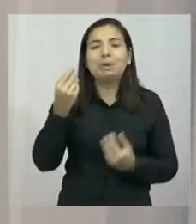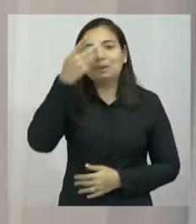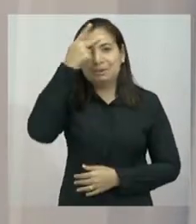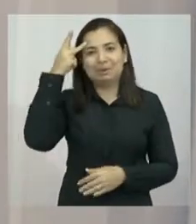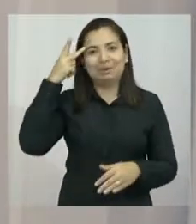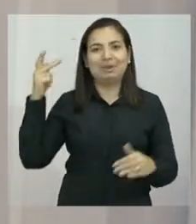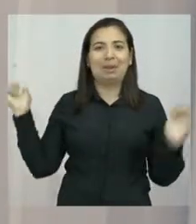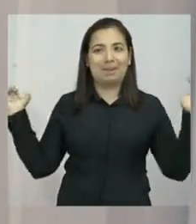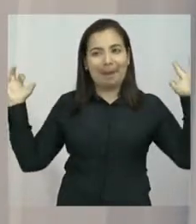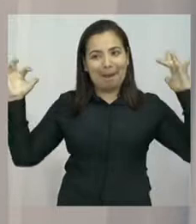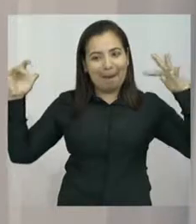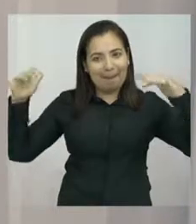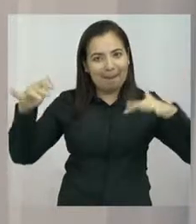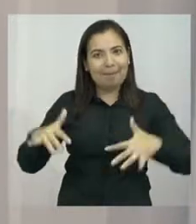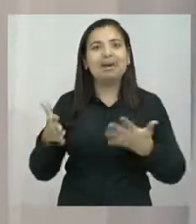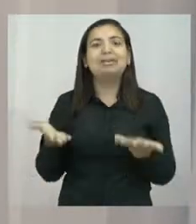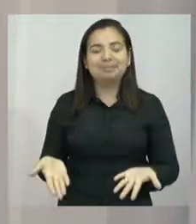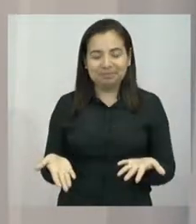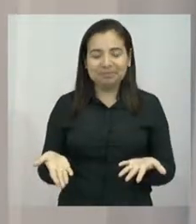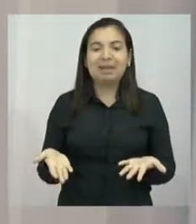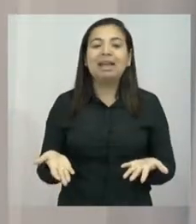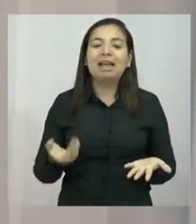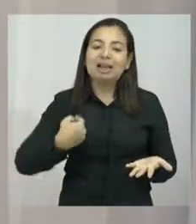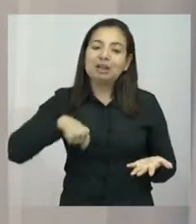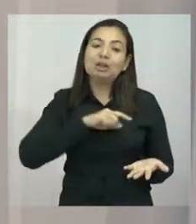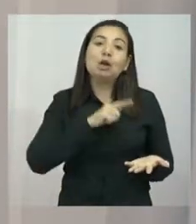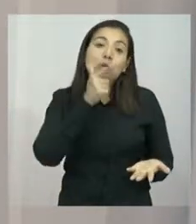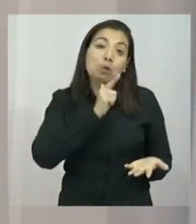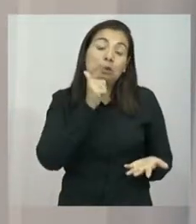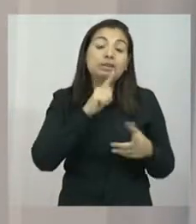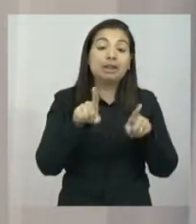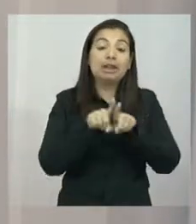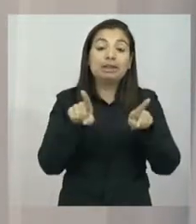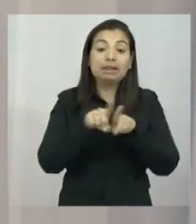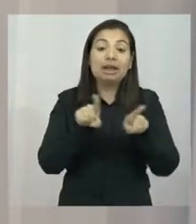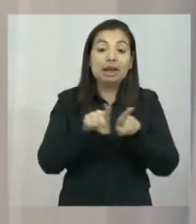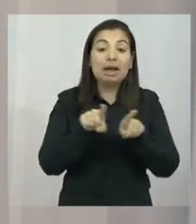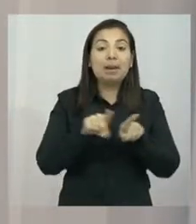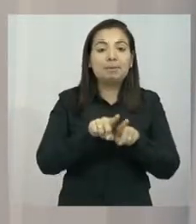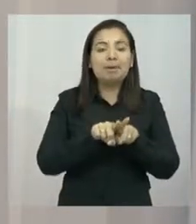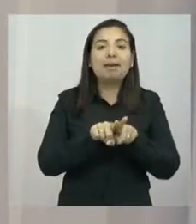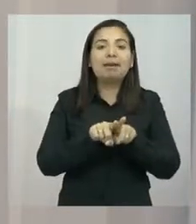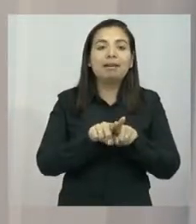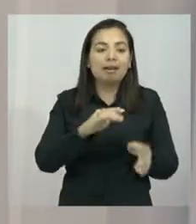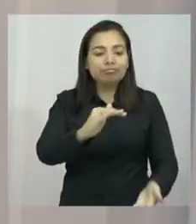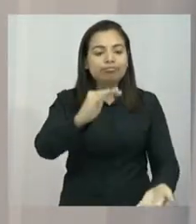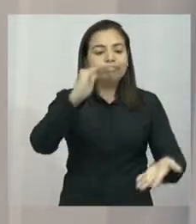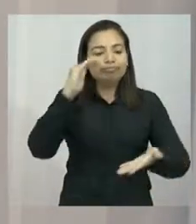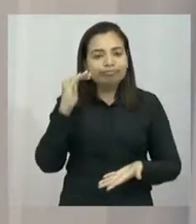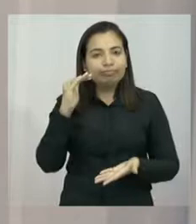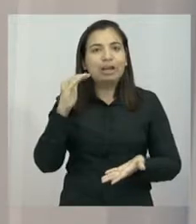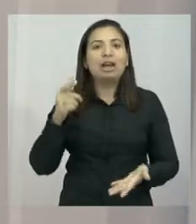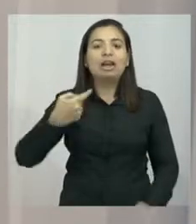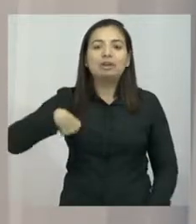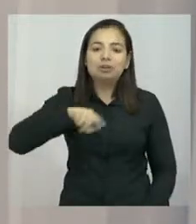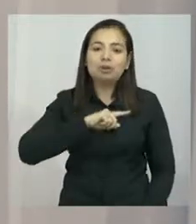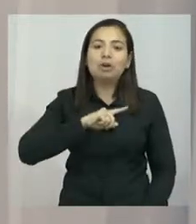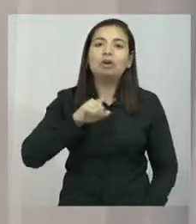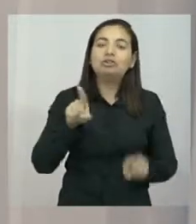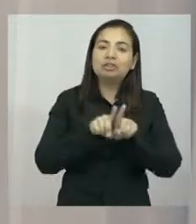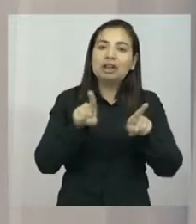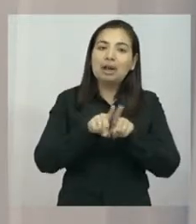possa pegar as contribuições. Né? Porque o nosso intuito é que a gente possa estar realmente doando